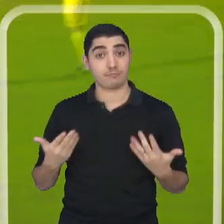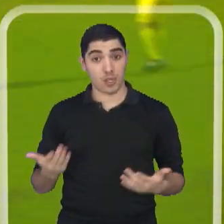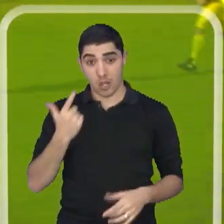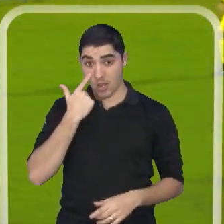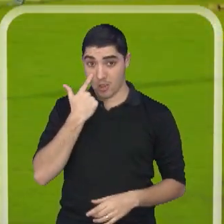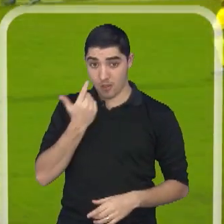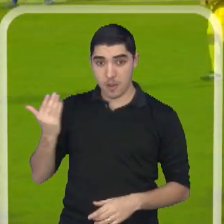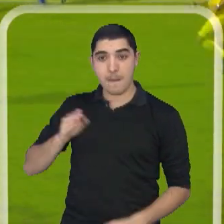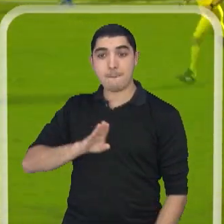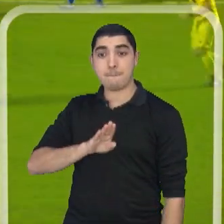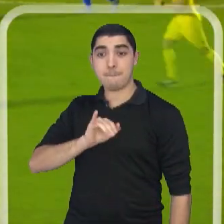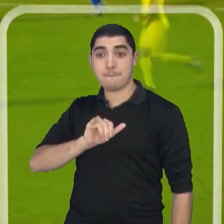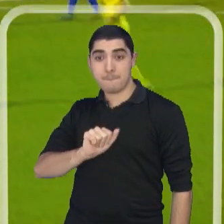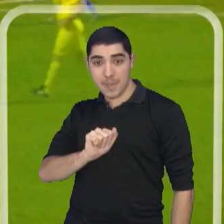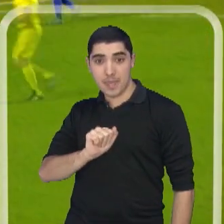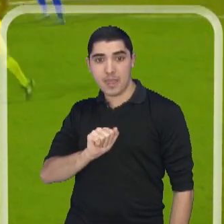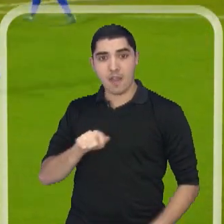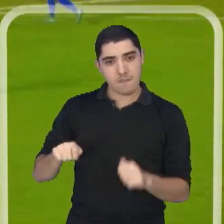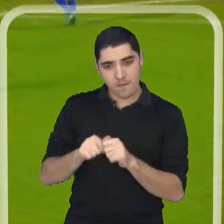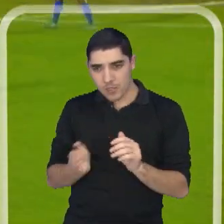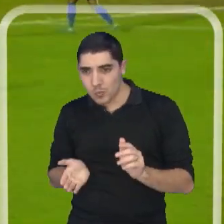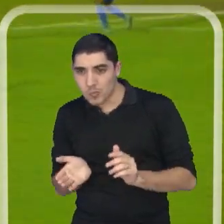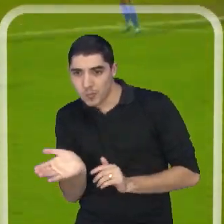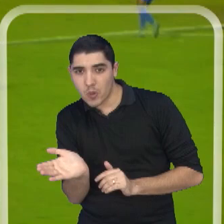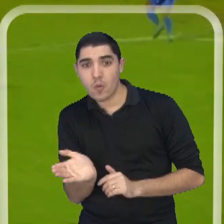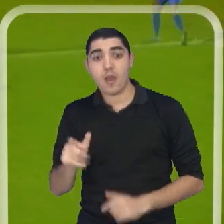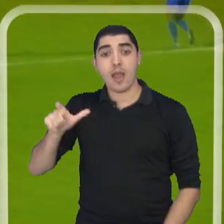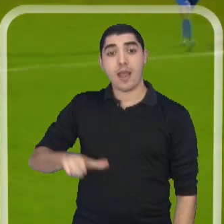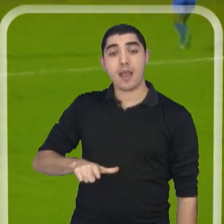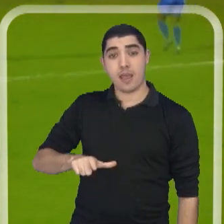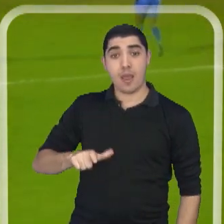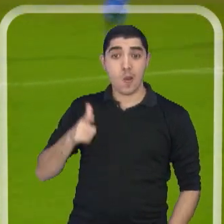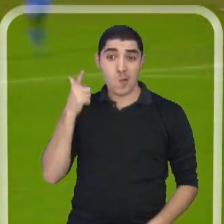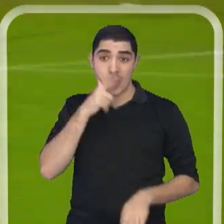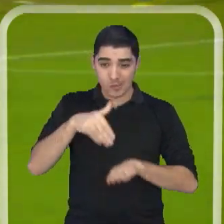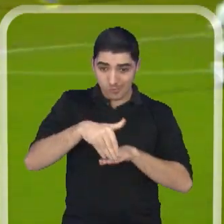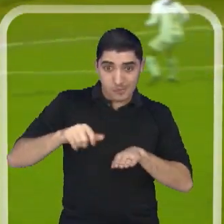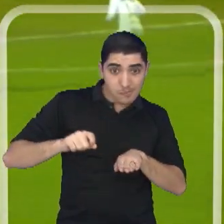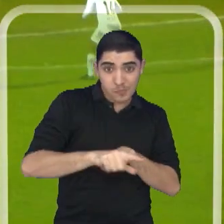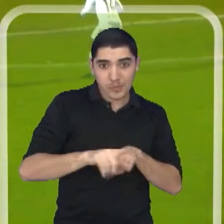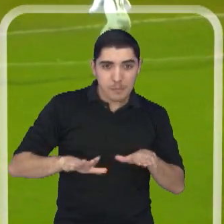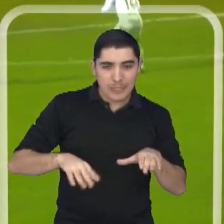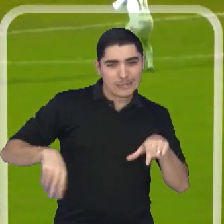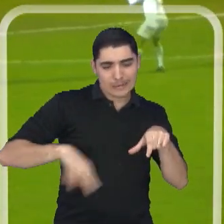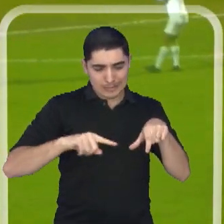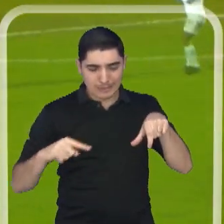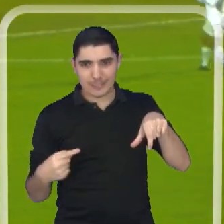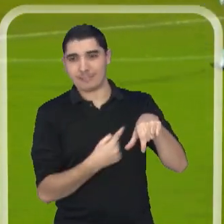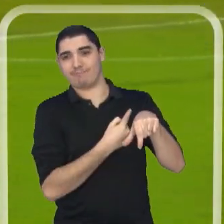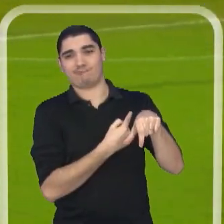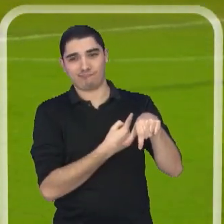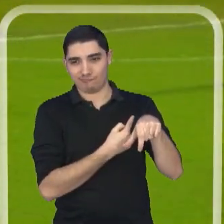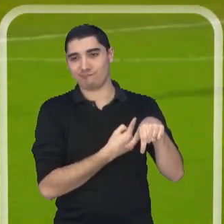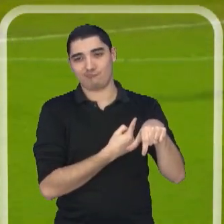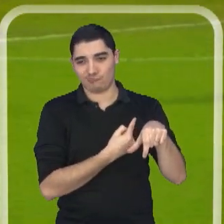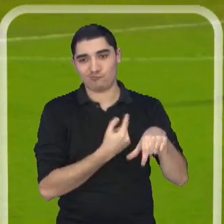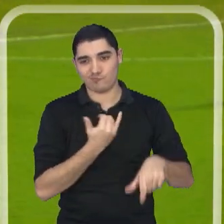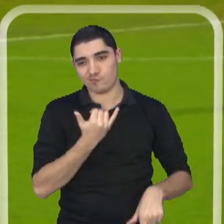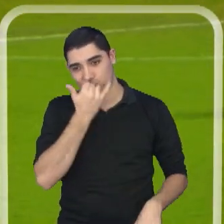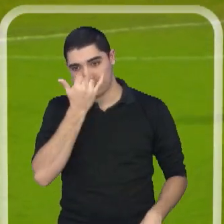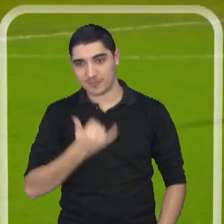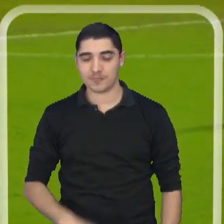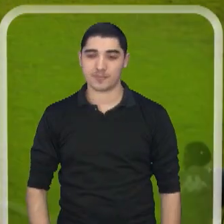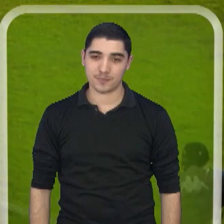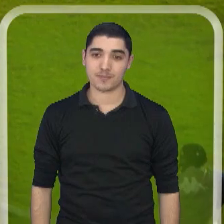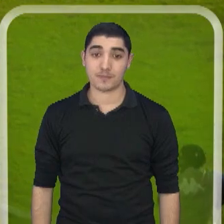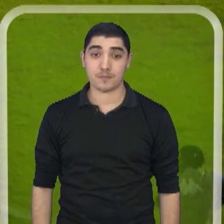jogada de Bia Menezes, ela achou o atacante santista livre dentro da área. Mas ela não dominou e a bola foi para a linha de